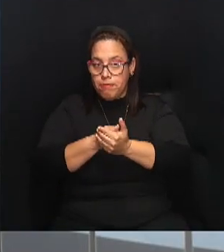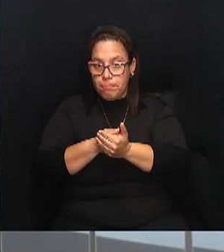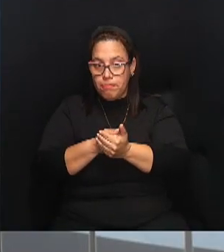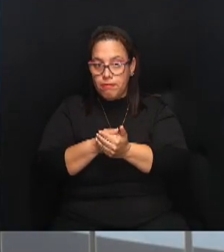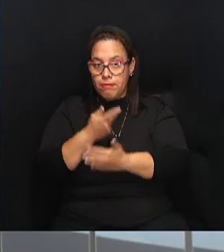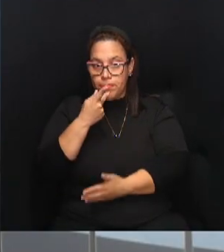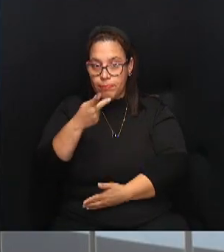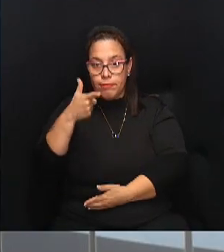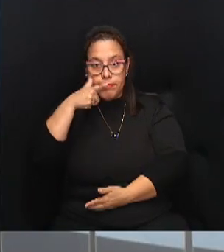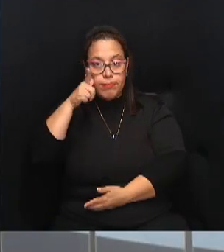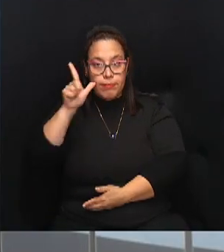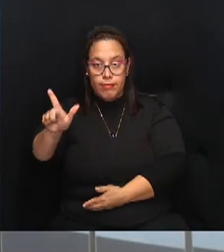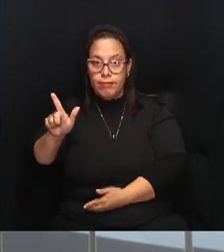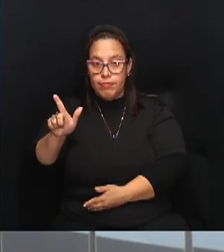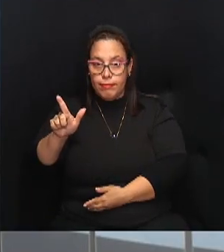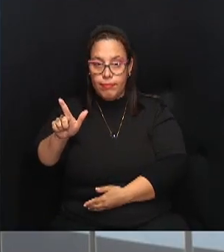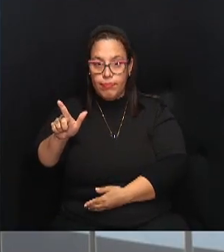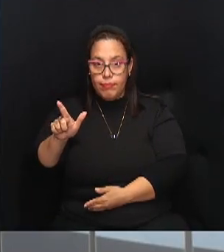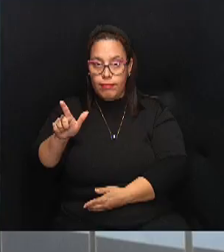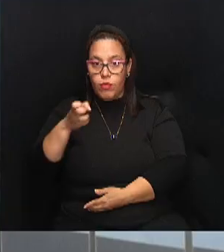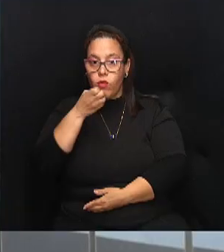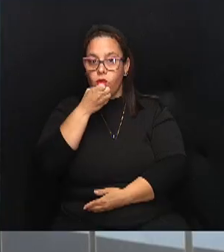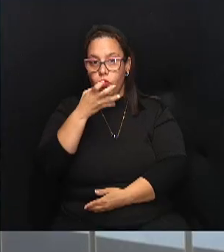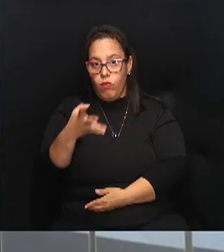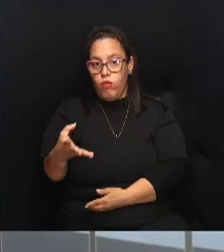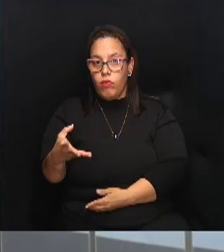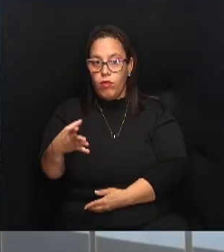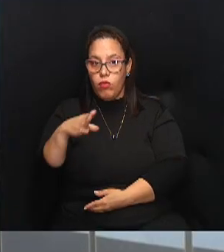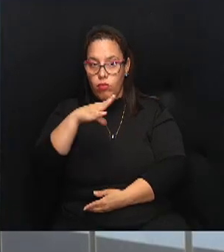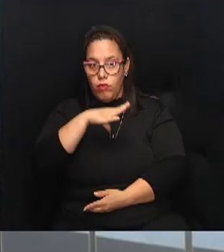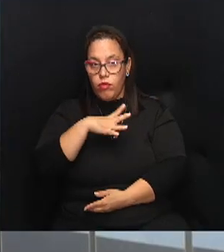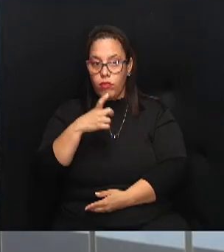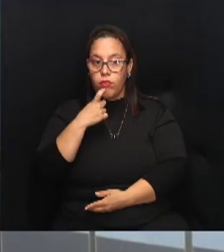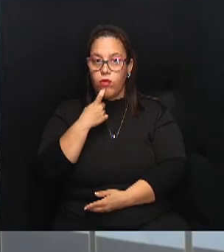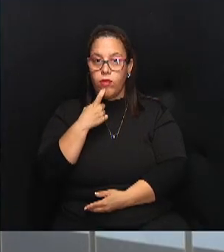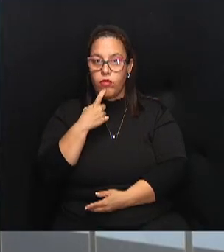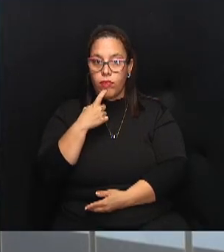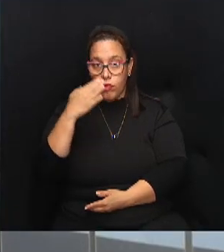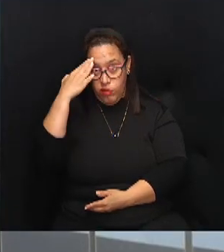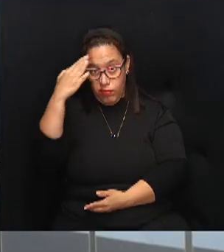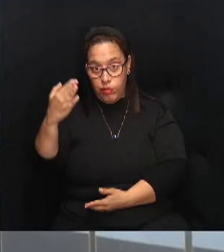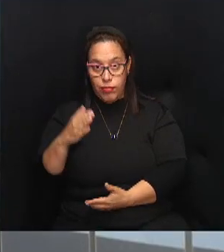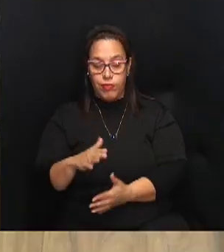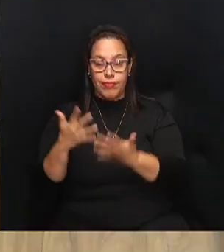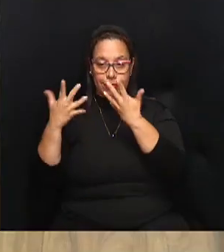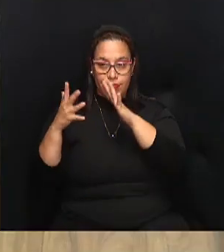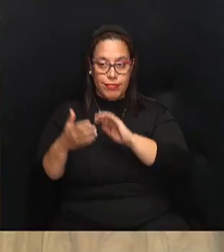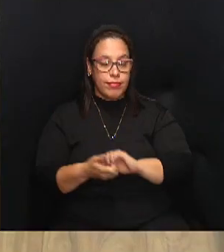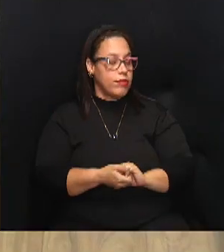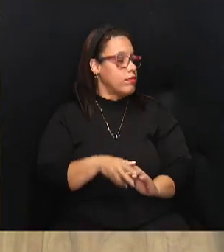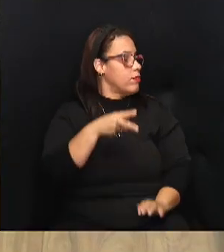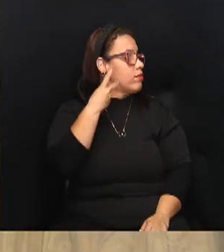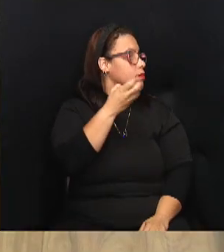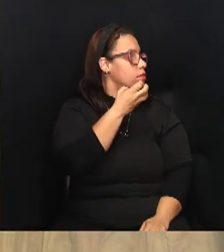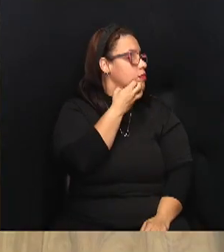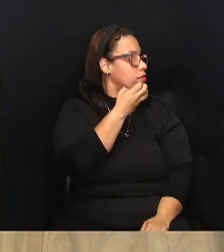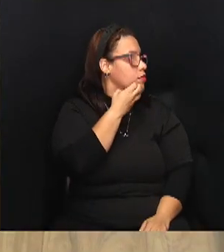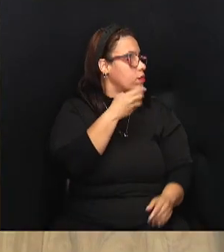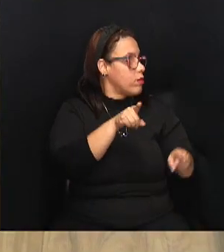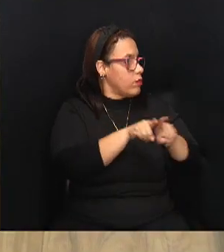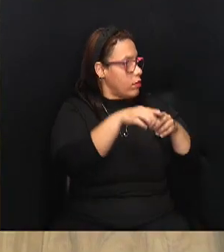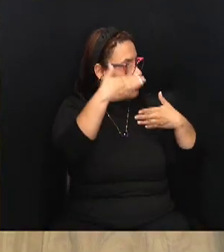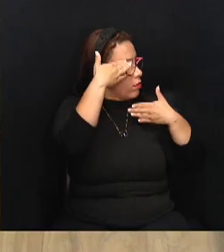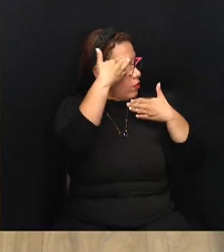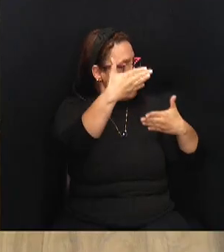gente consiga. Vai ser muito bom para a cidade de Campinas. Parabéns. Vereador Igor Diego, também